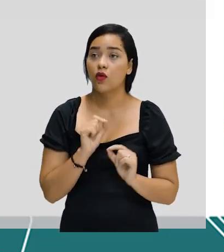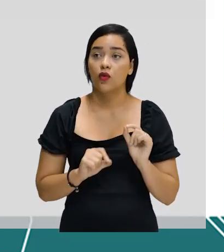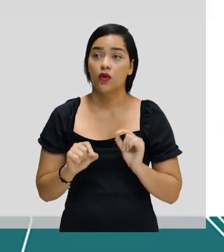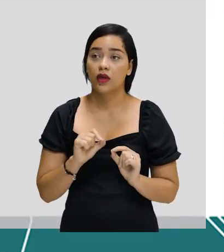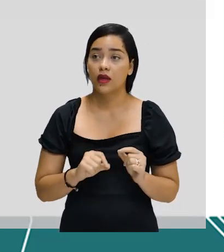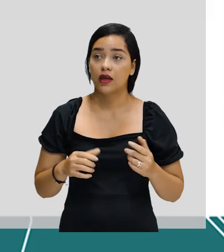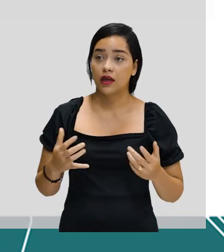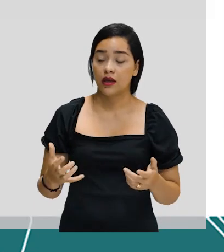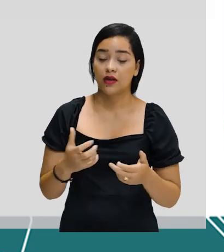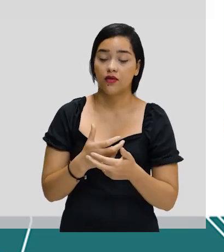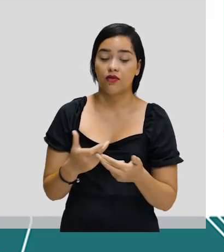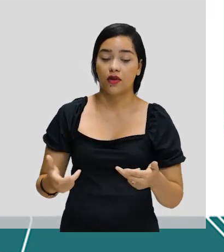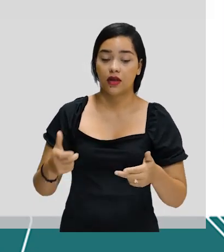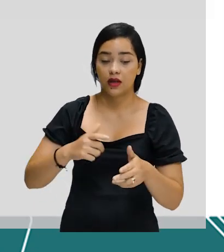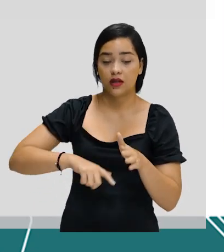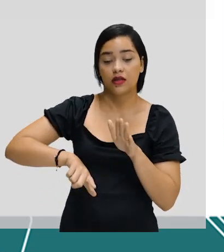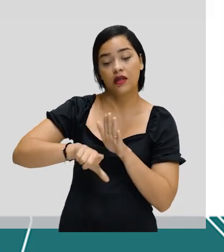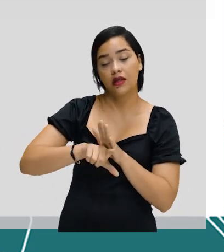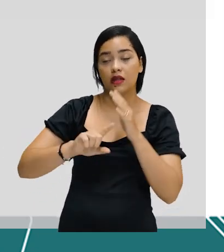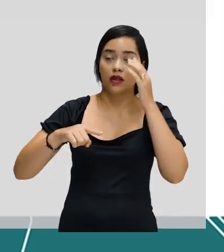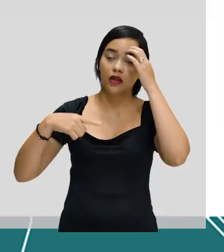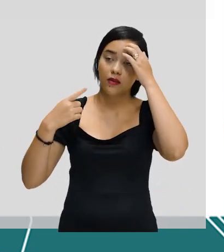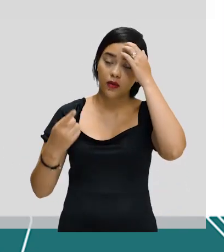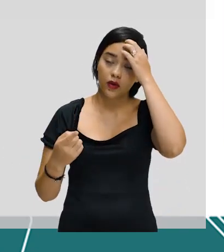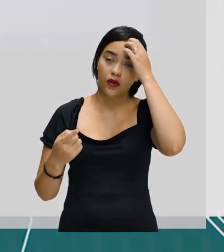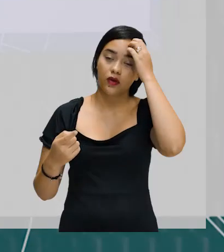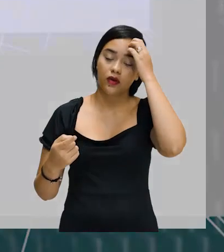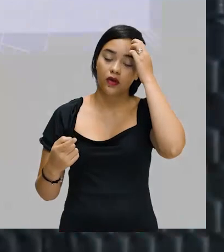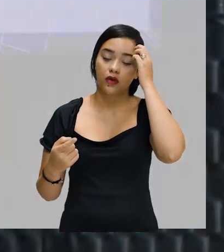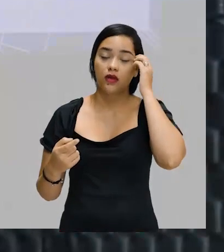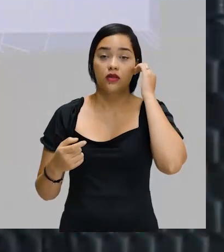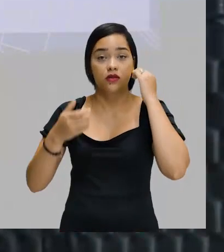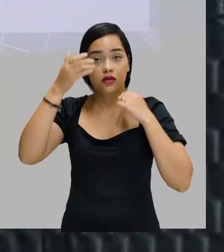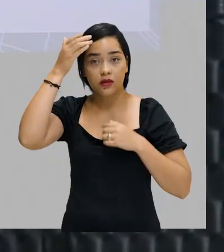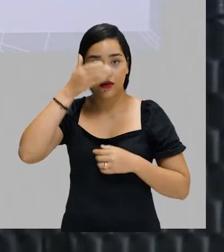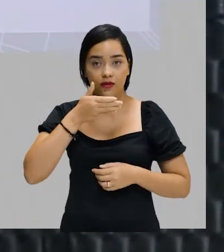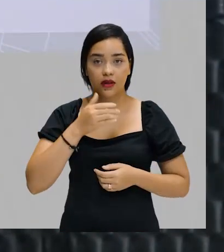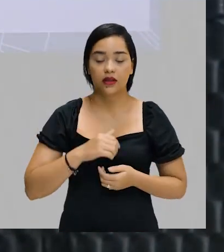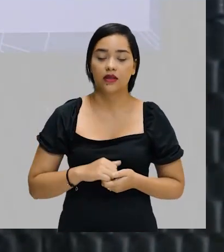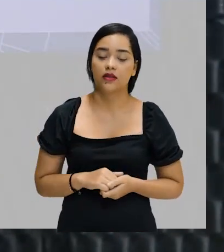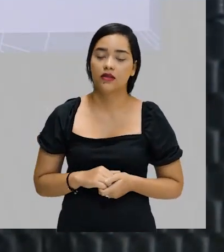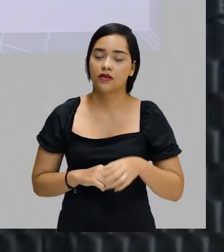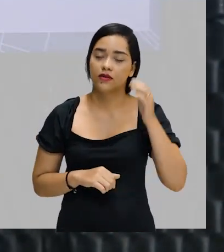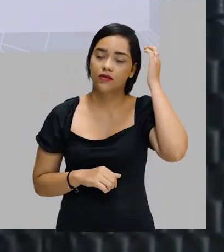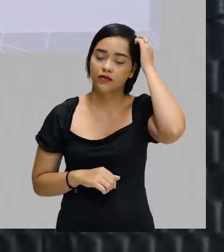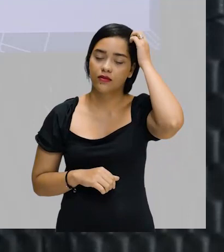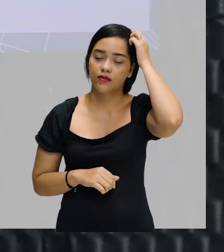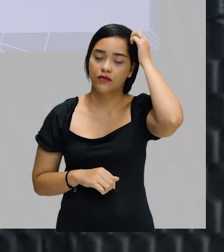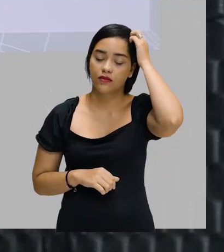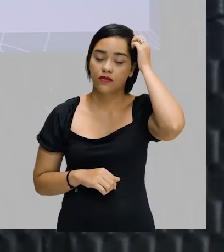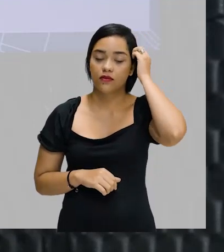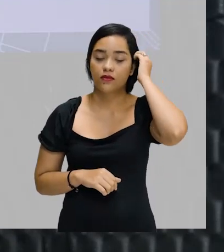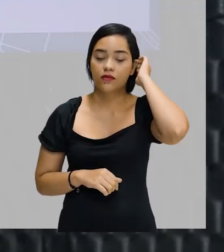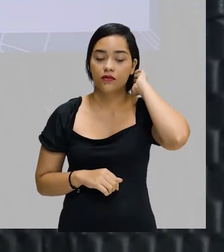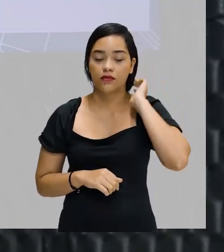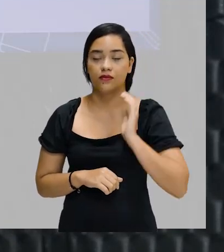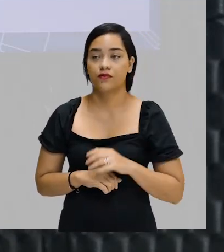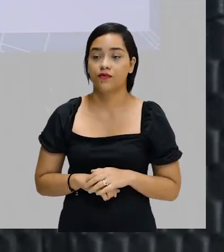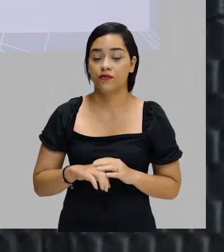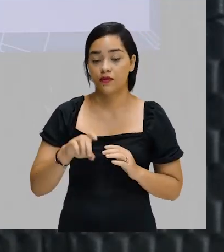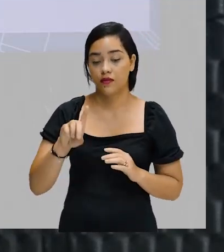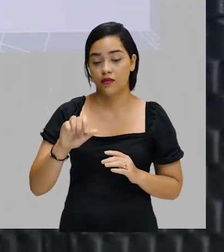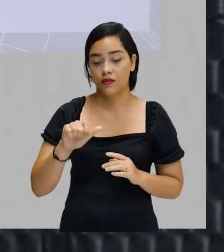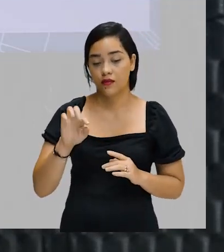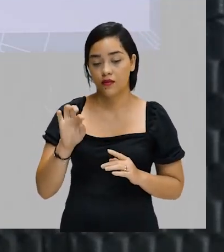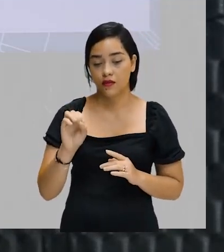assim estabelecer leis que mais na frente foram comprovadas. Ok, turminha? Bom,